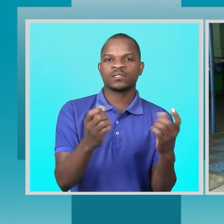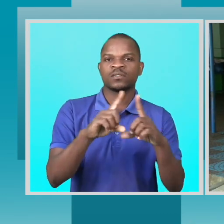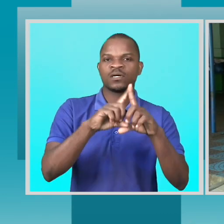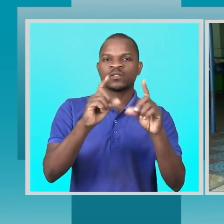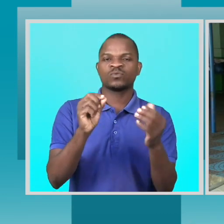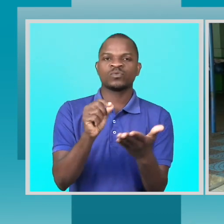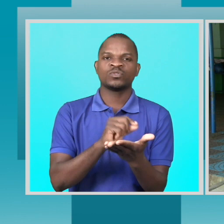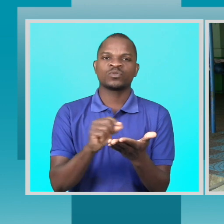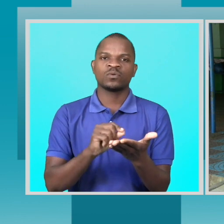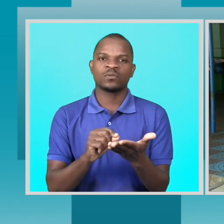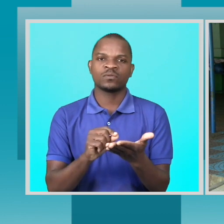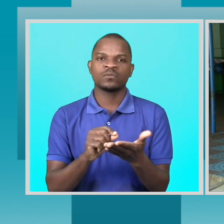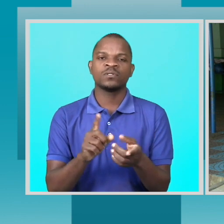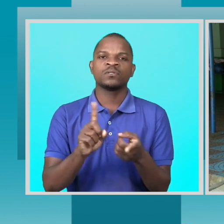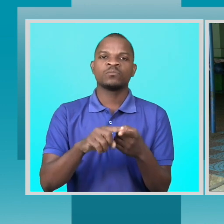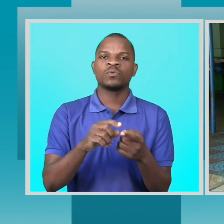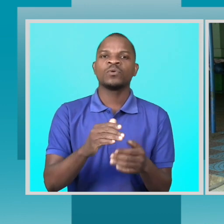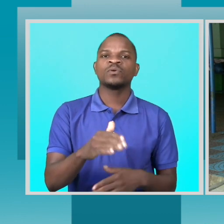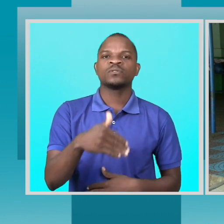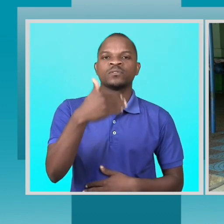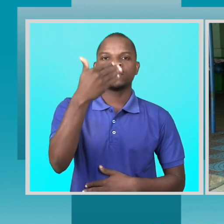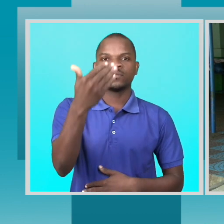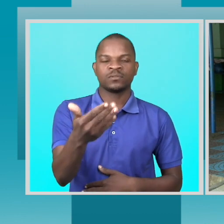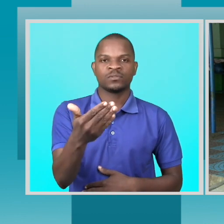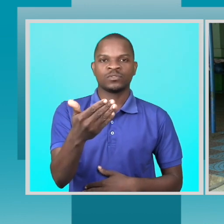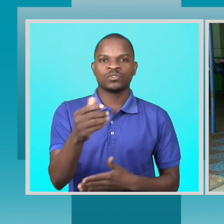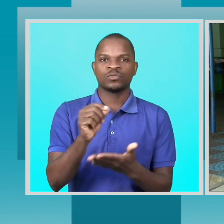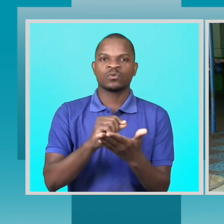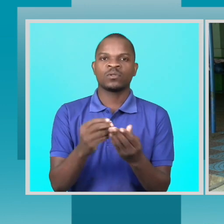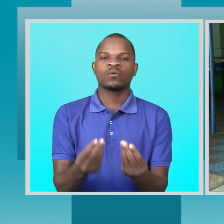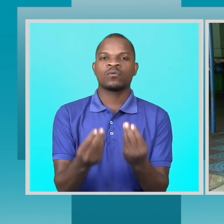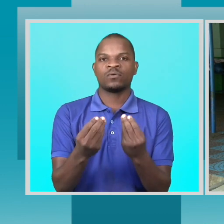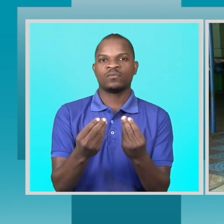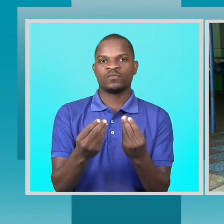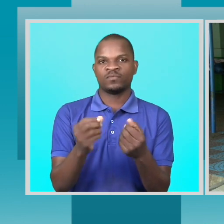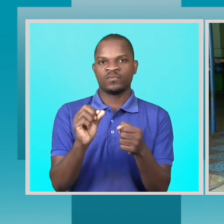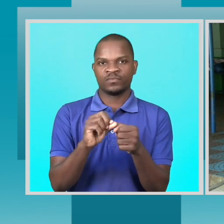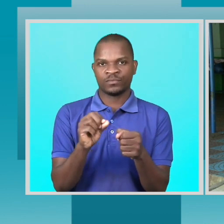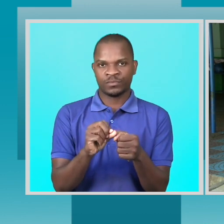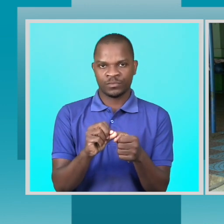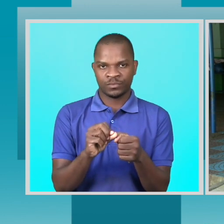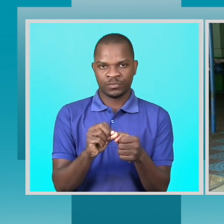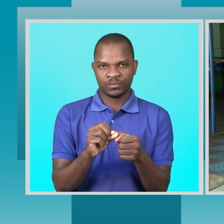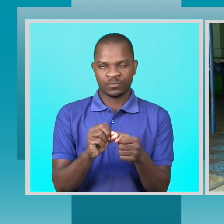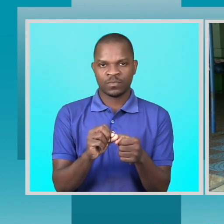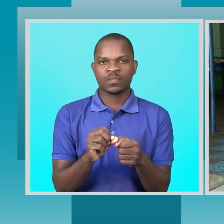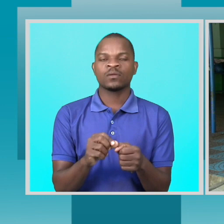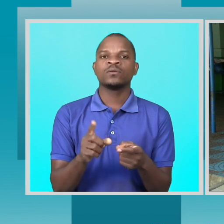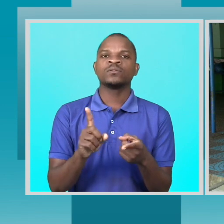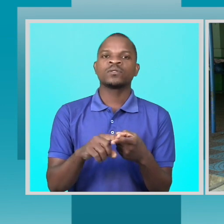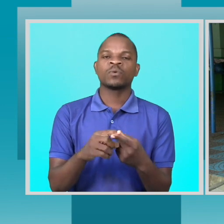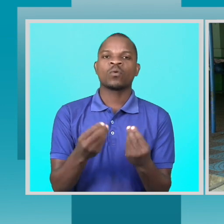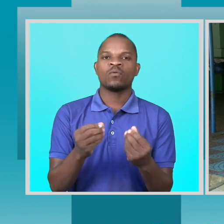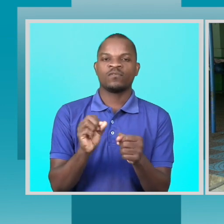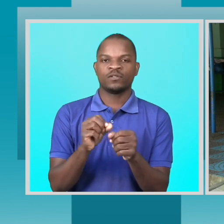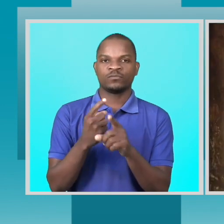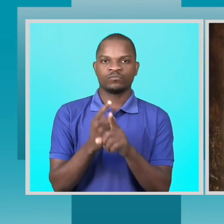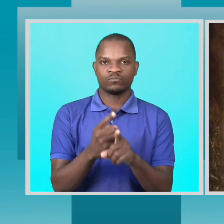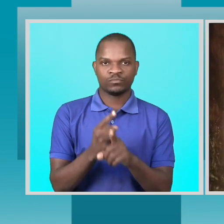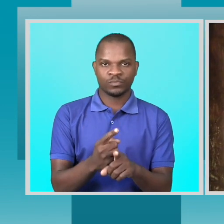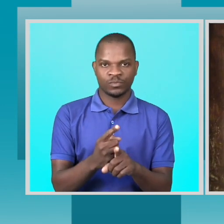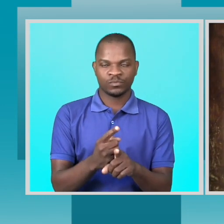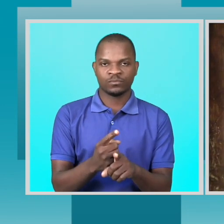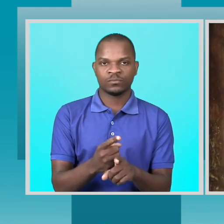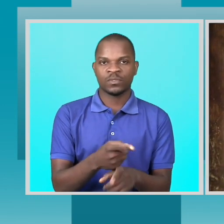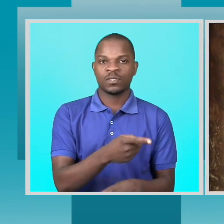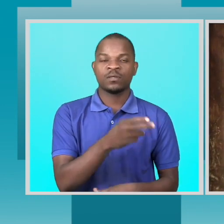pedagógico depois daqui? Em termos escolar, como é que essas crianças têm esse prosseguimento lá fora?